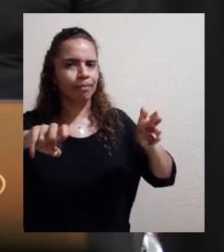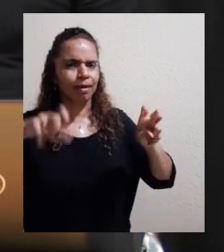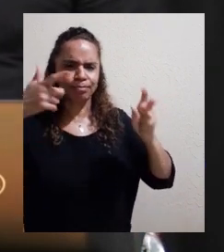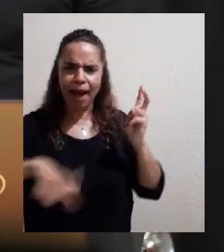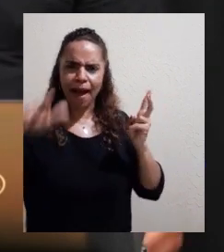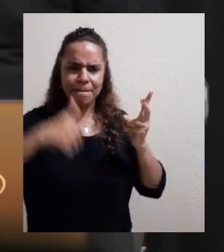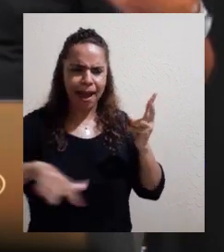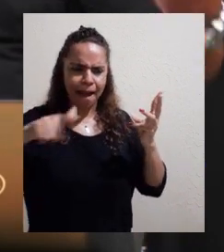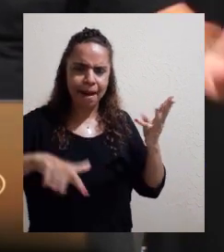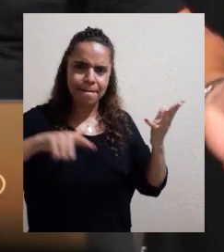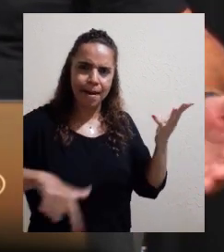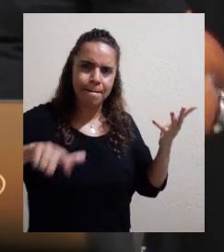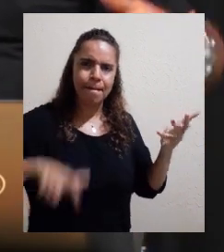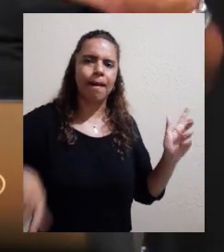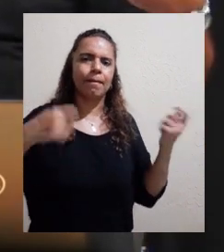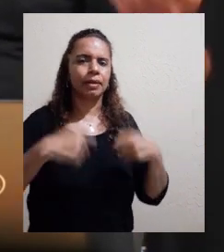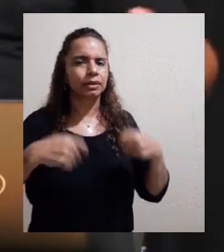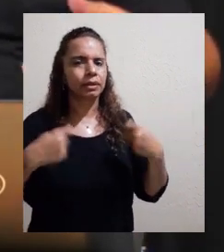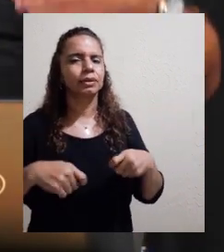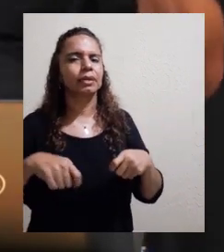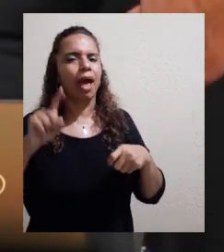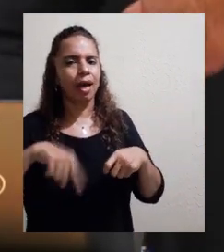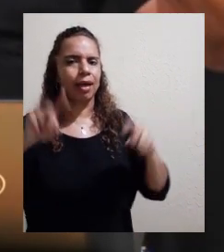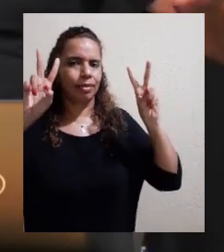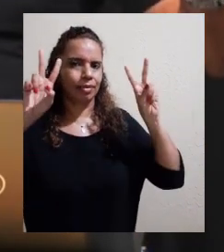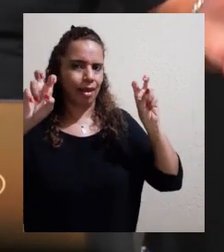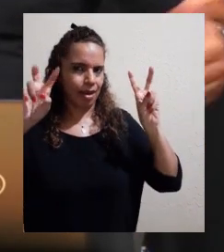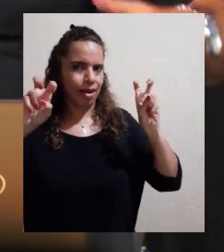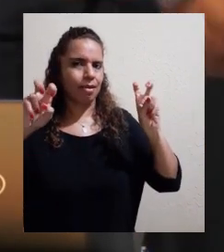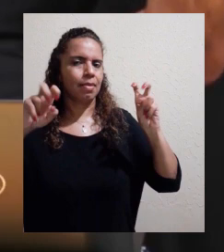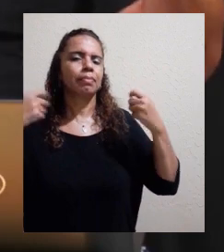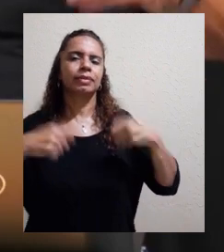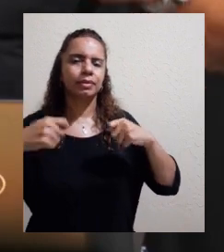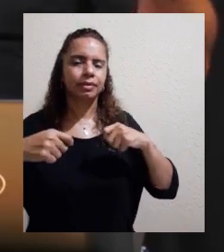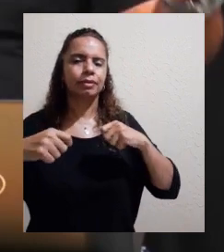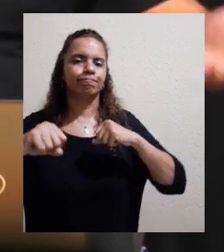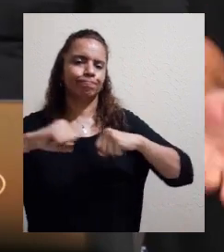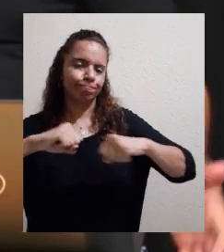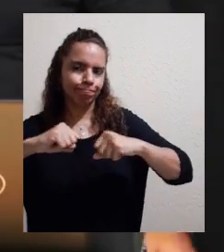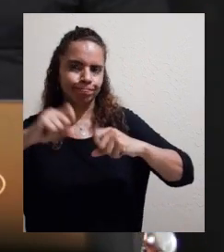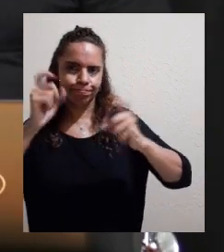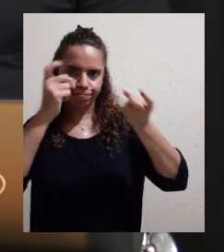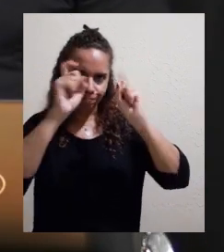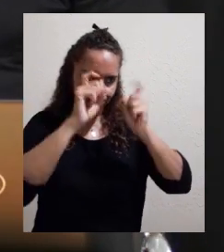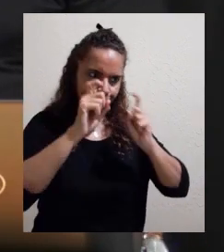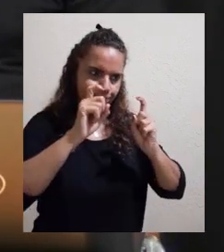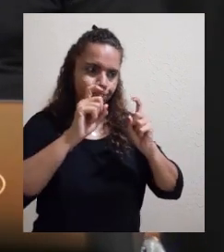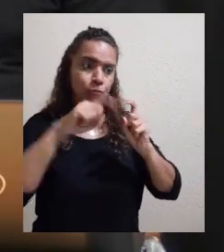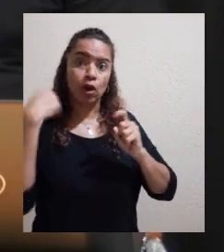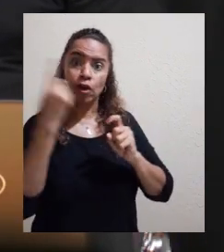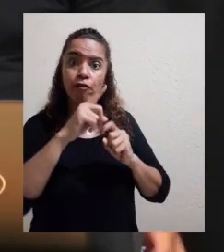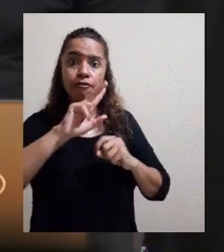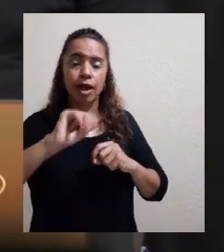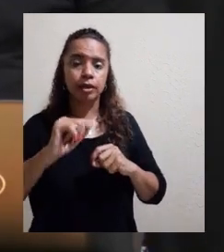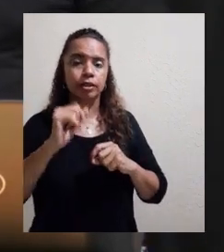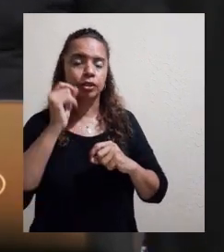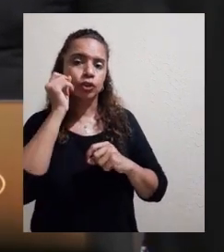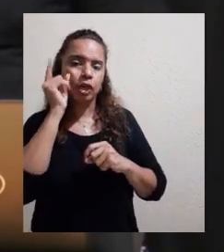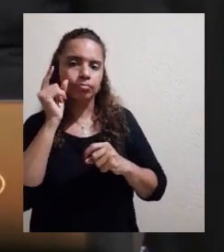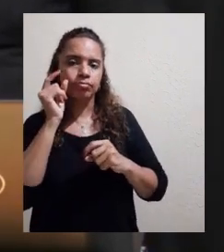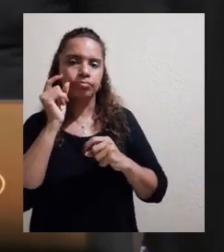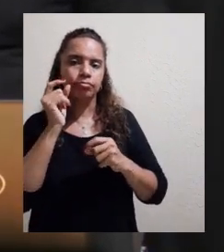não se esgotar, né? E, na verdade, é um tema que possivelmente a gente vai descobrir muita coisa a respeito dele nos próximos